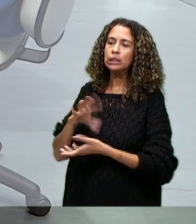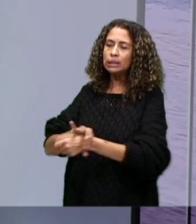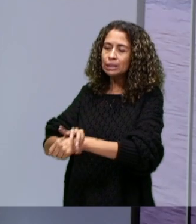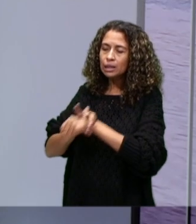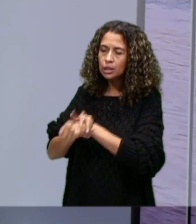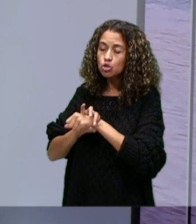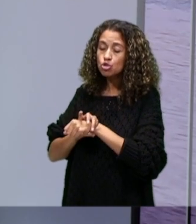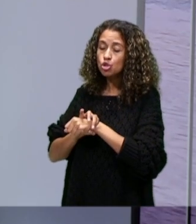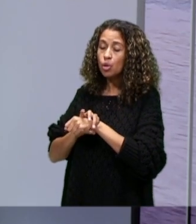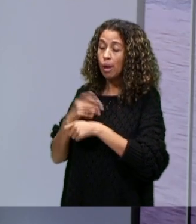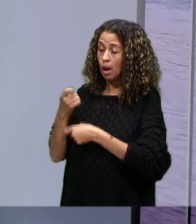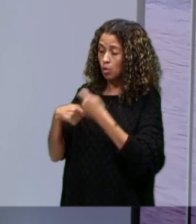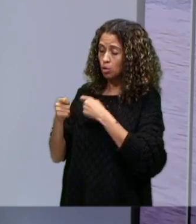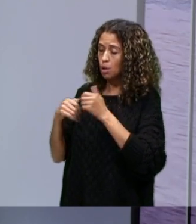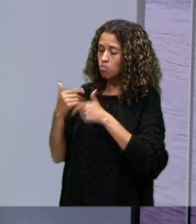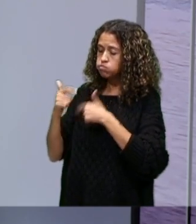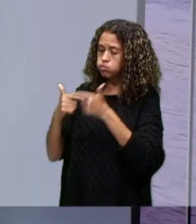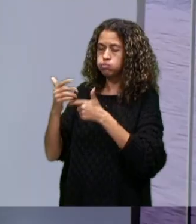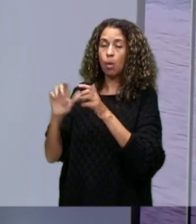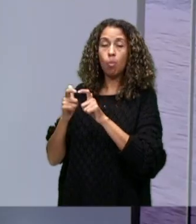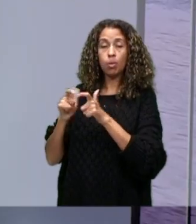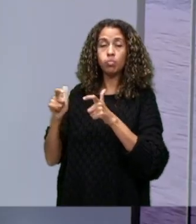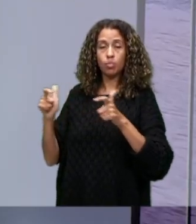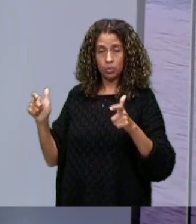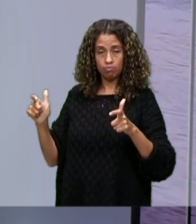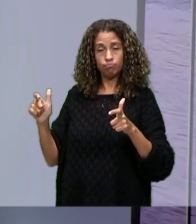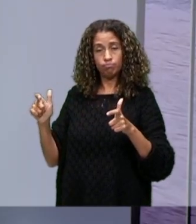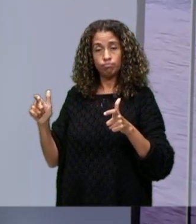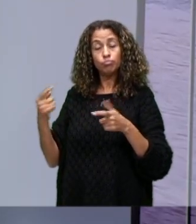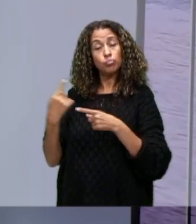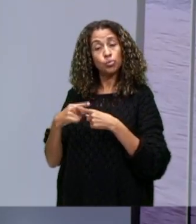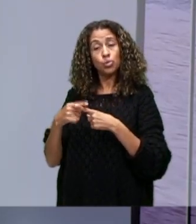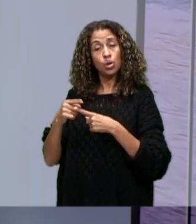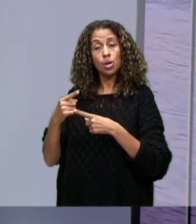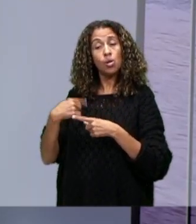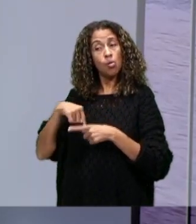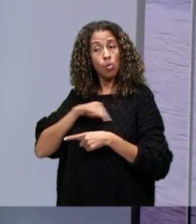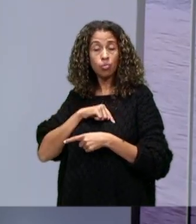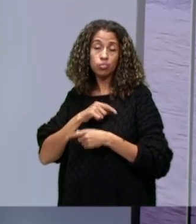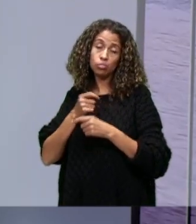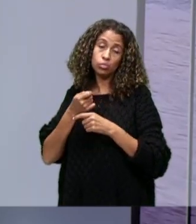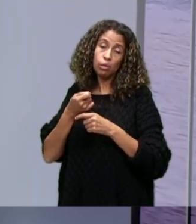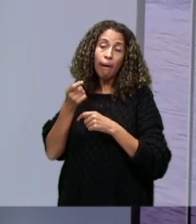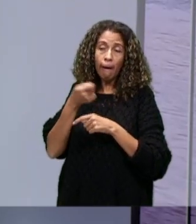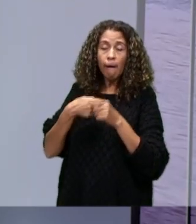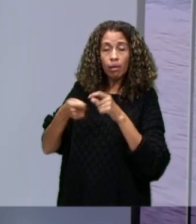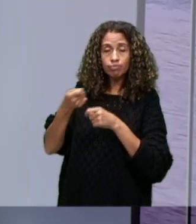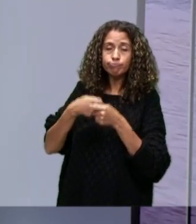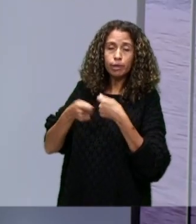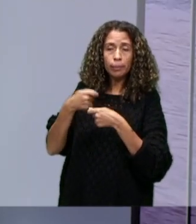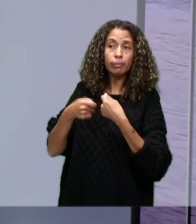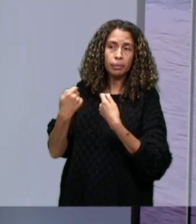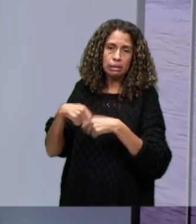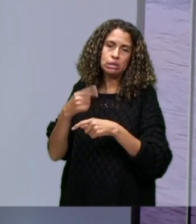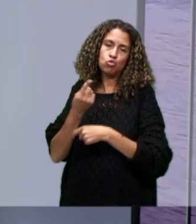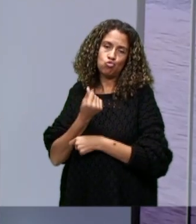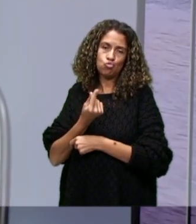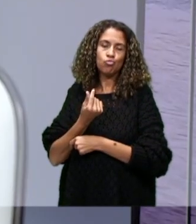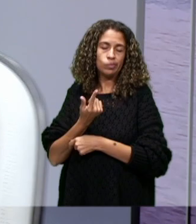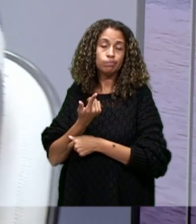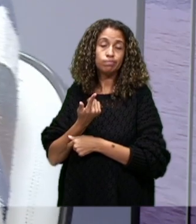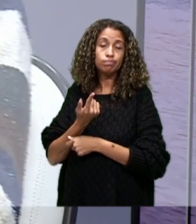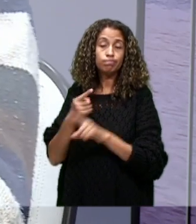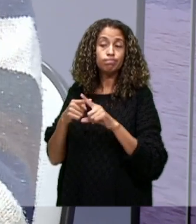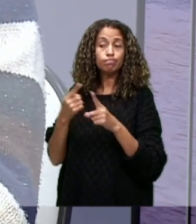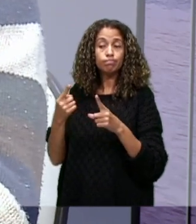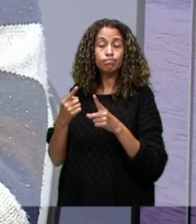crescimento econômico, né? Que a gente estamos num mundo capitalista, onde todo mundo precisa de dinheiro, sendo